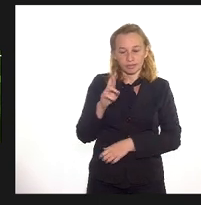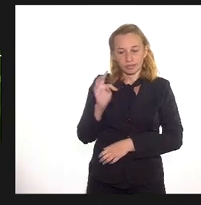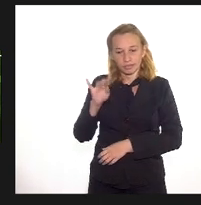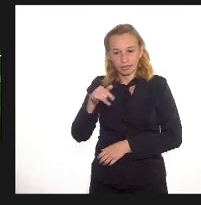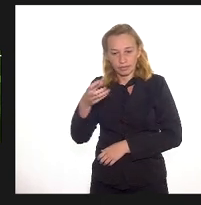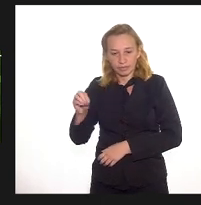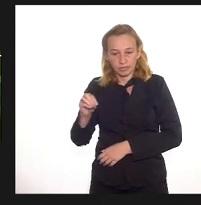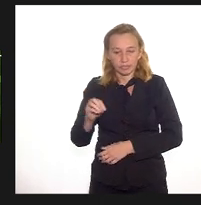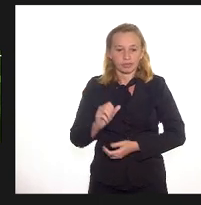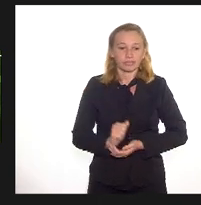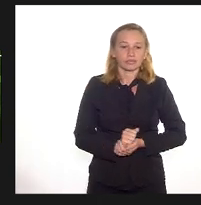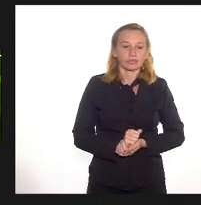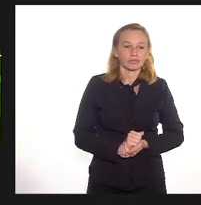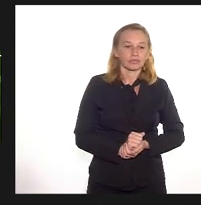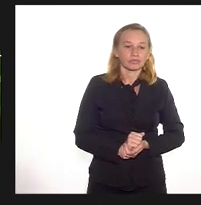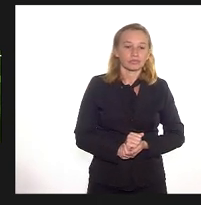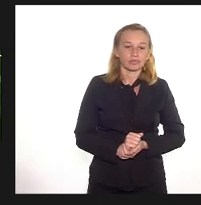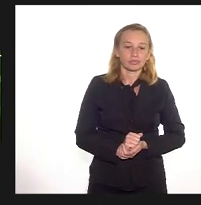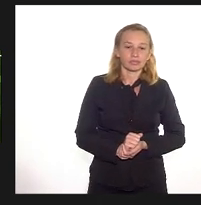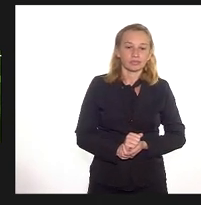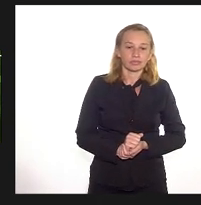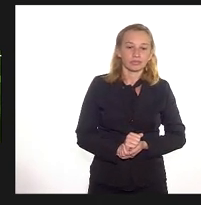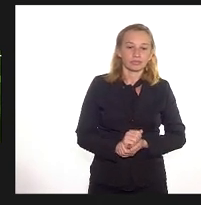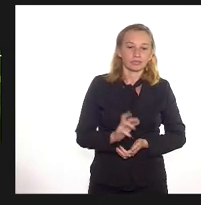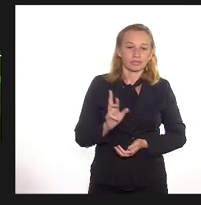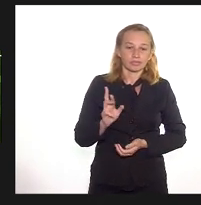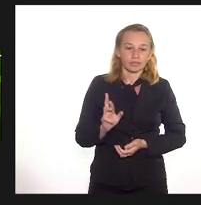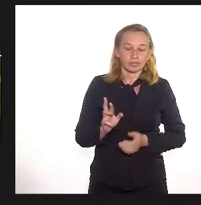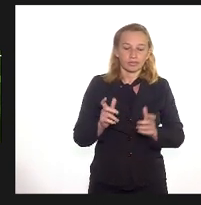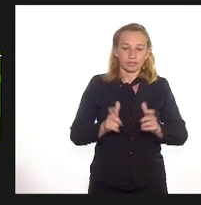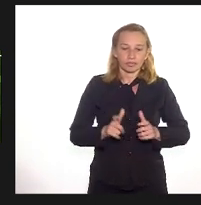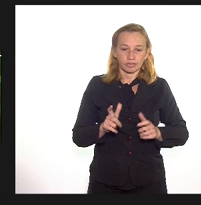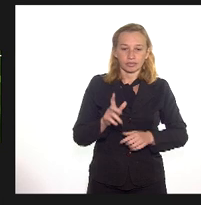na razão aí das respectivas reservas provadas.